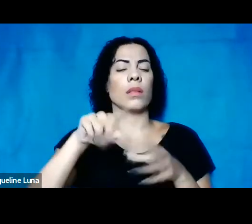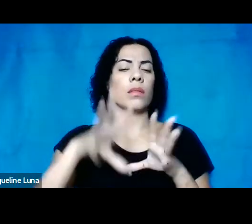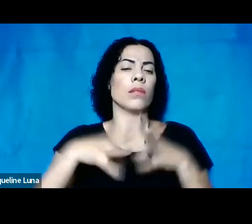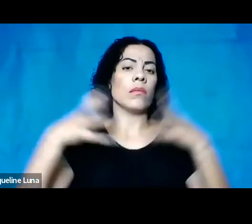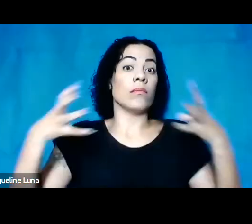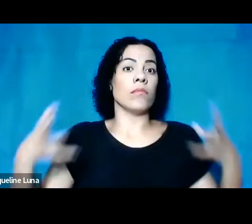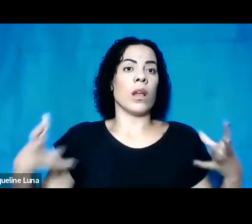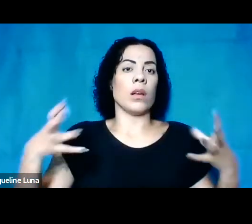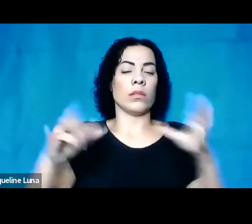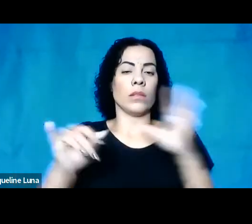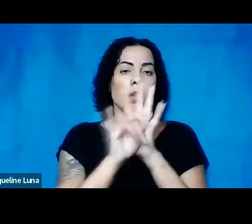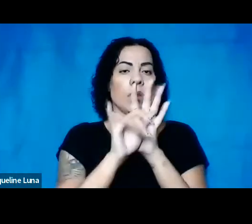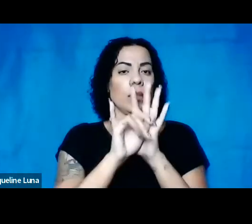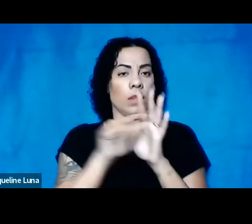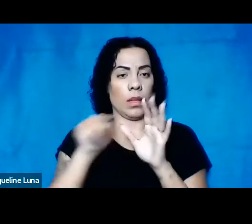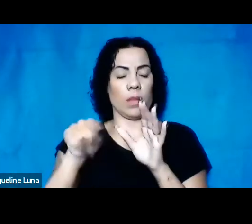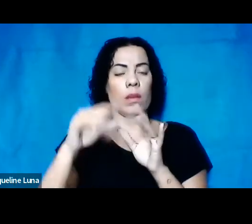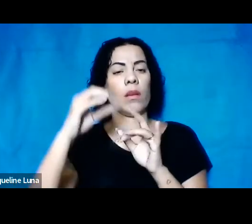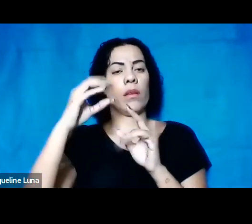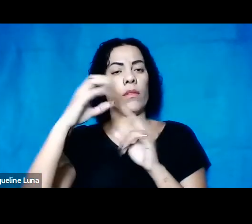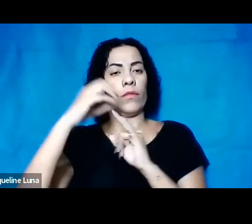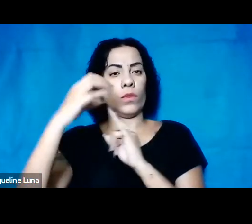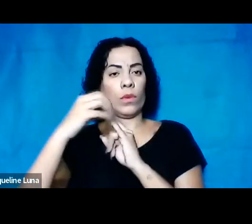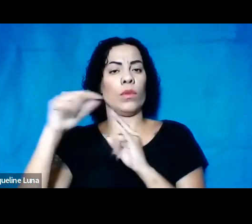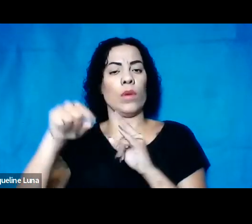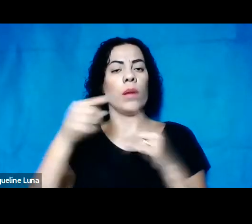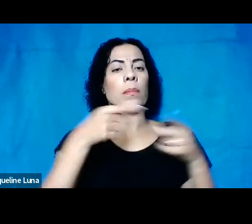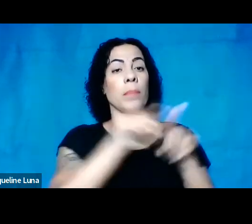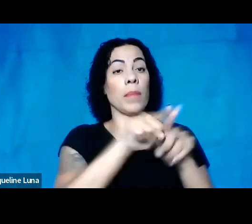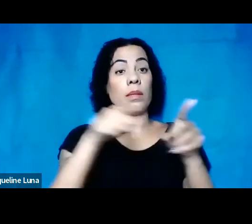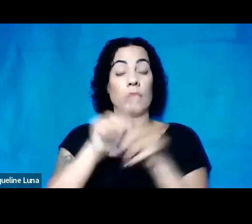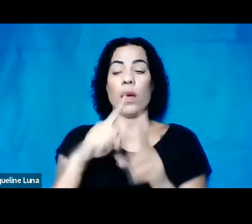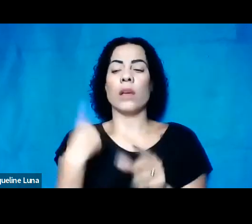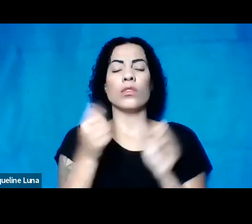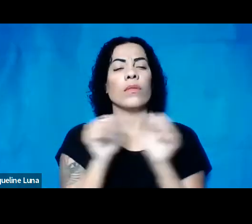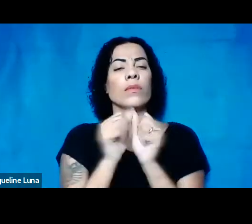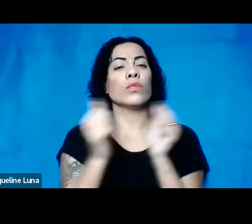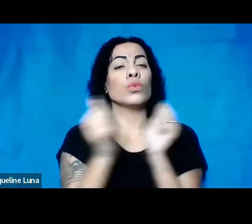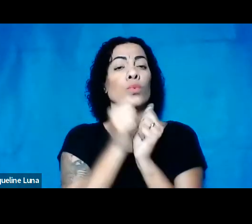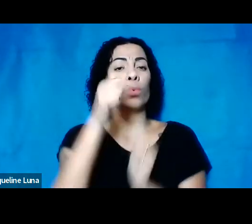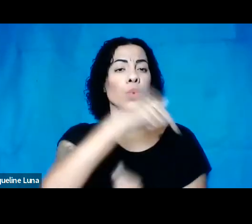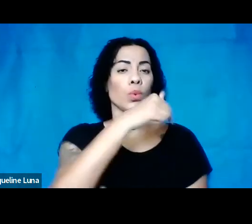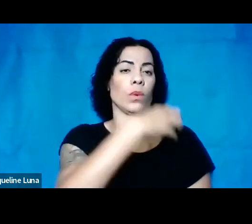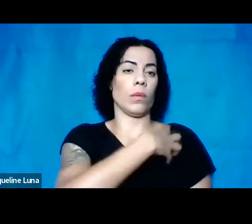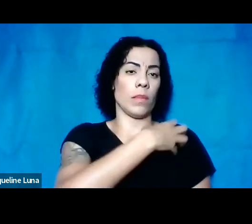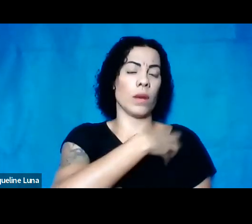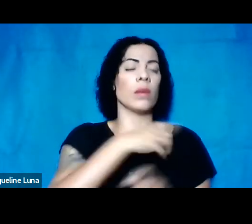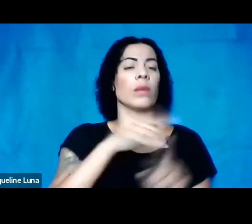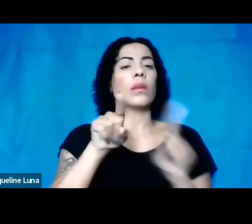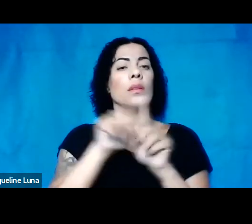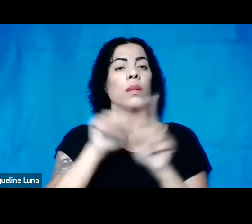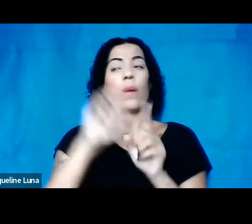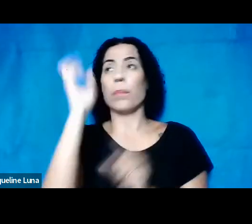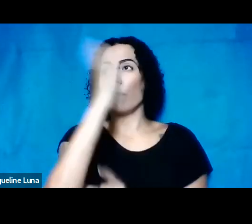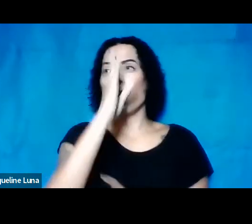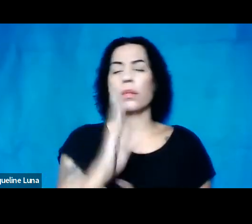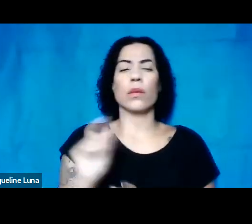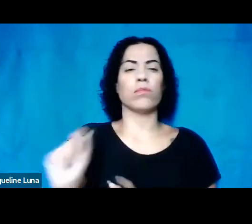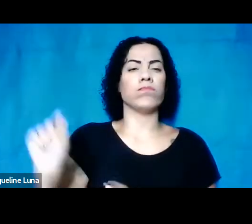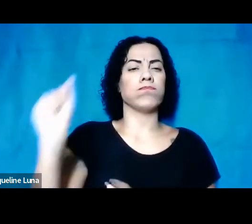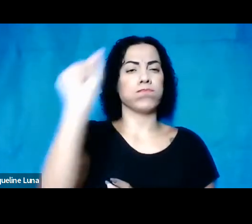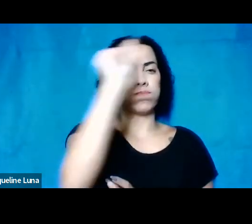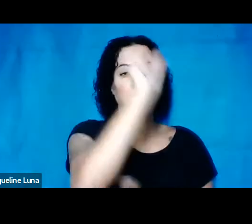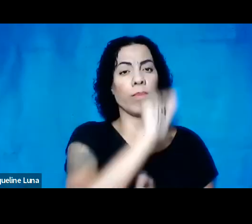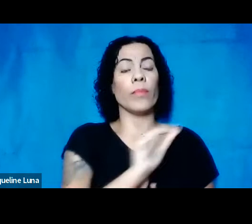grande entidade que é a Fiocruz, essas parcerias que a gente faz juntos aqui na Bahia e também no Brasil, afora,